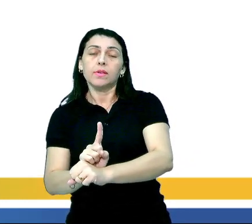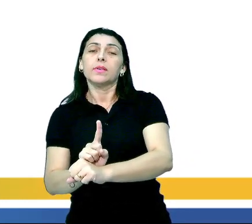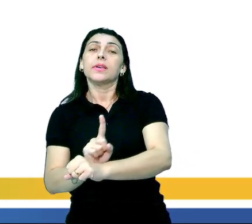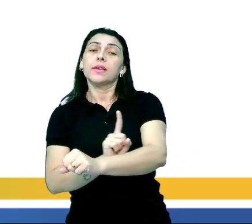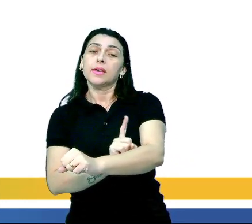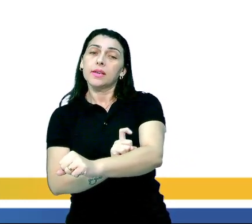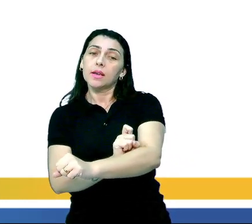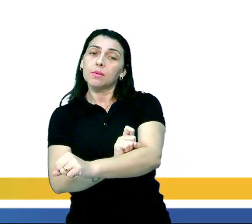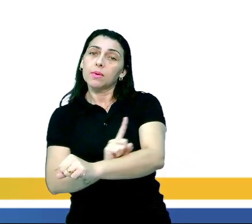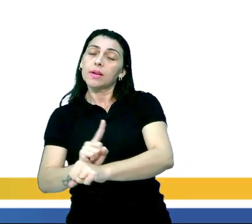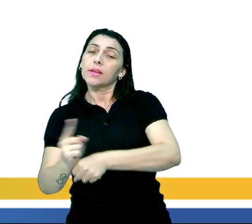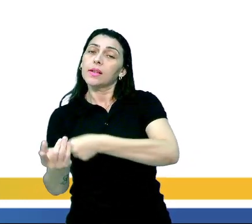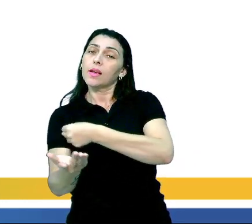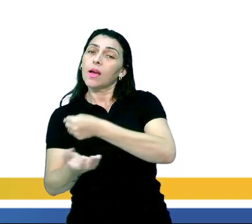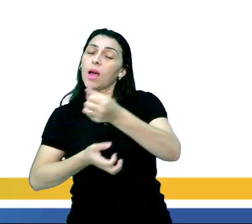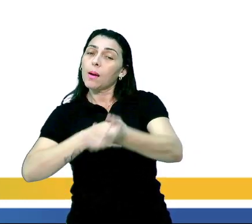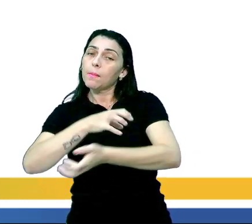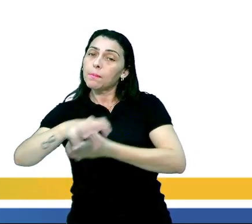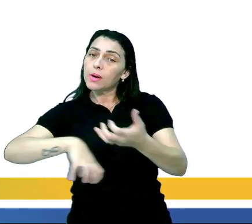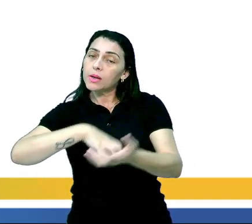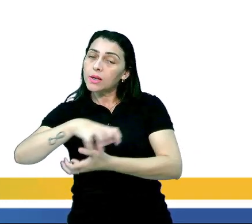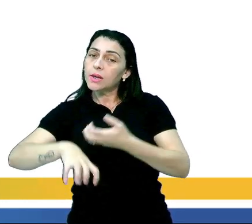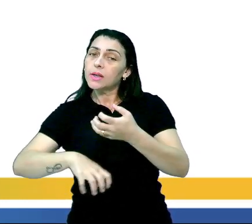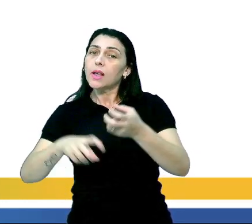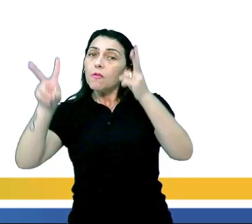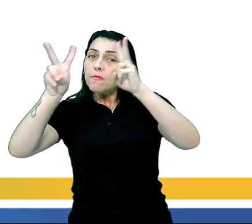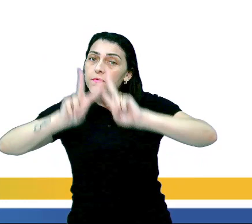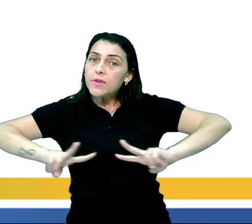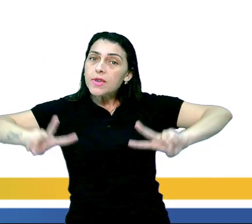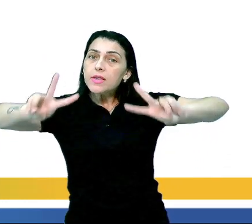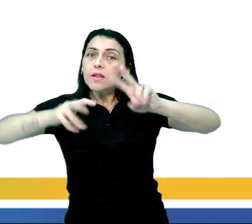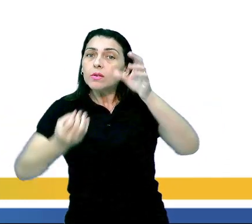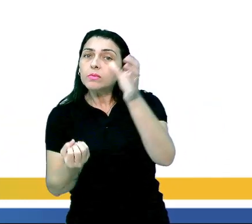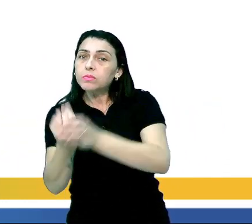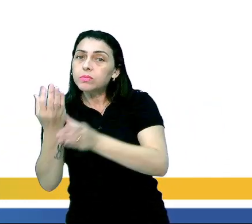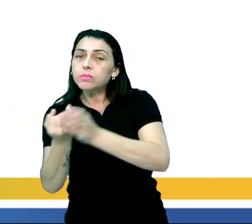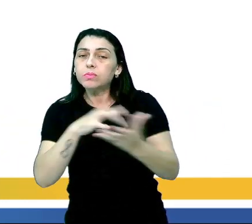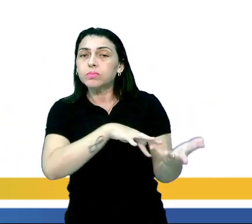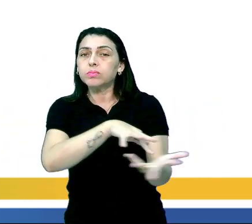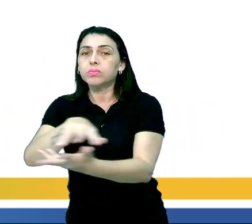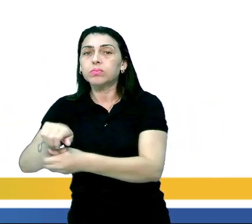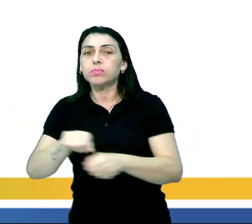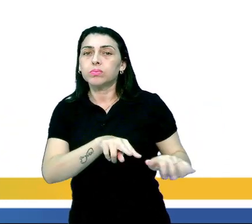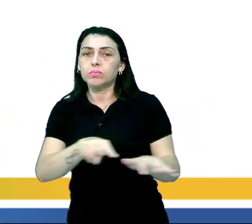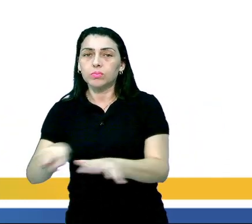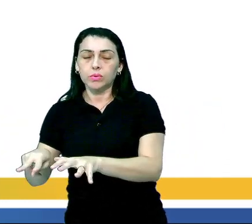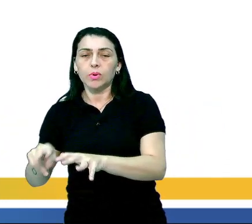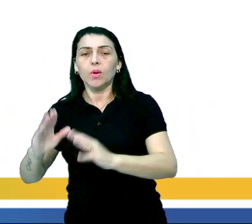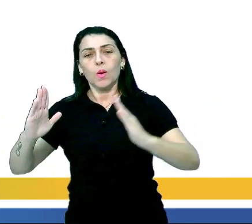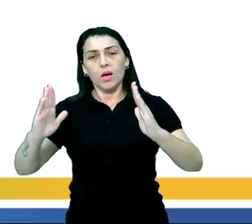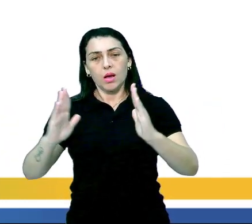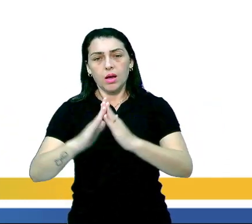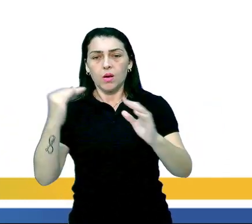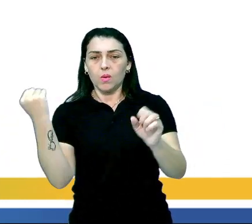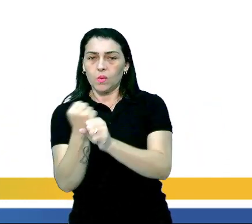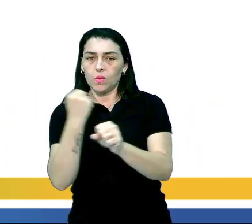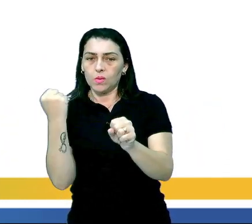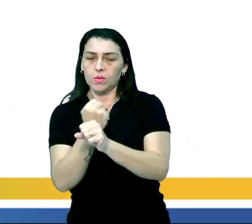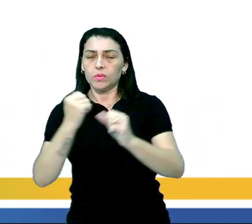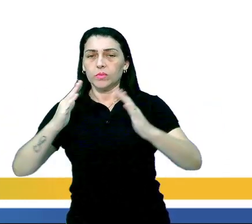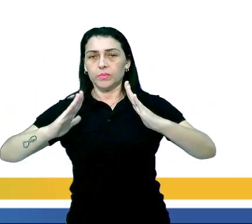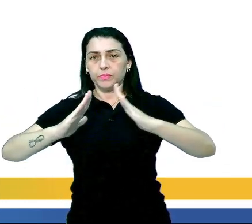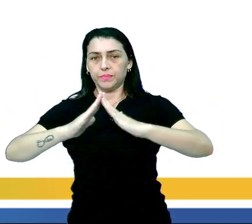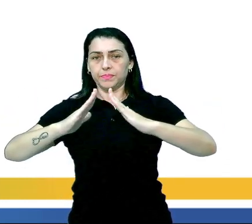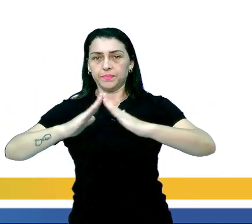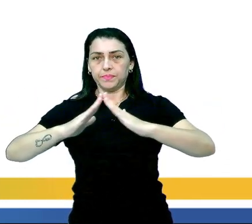a manifestação visível da criação. Eu coloquei aí a imagem de uma casa construída em cima do seu